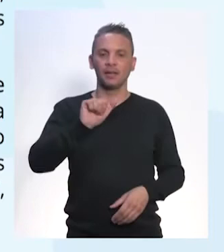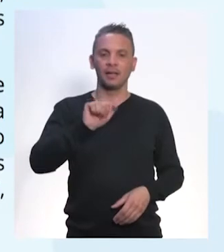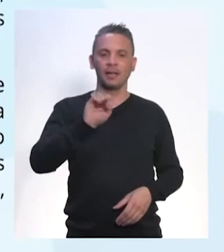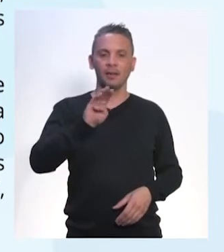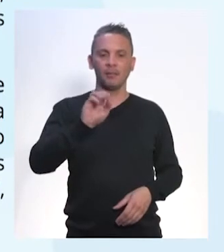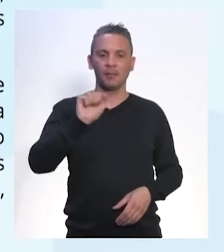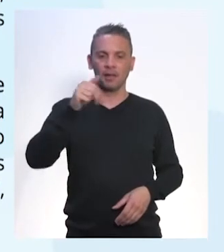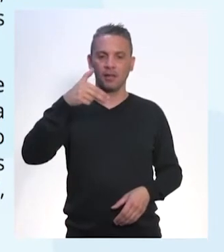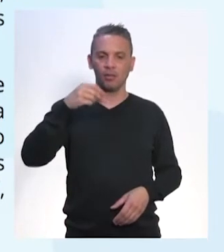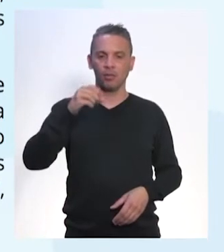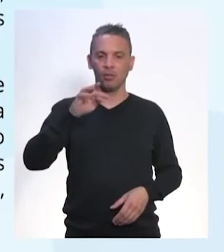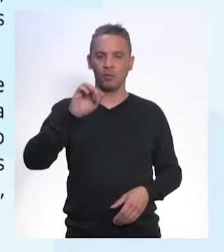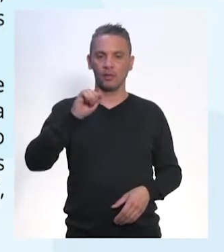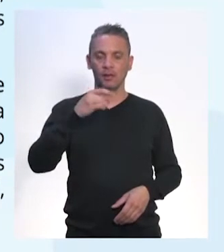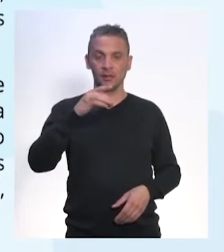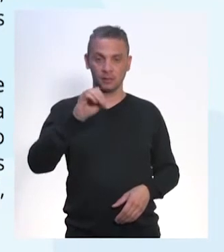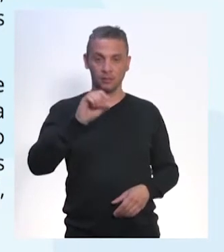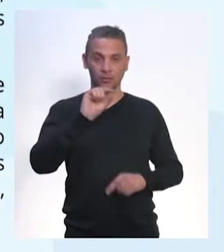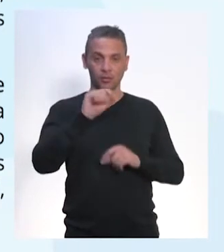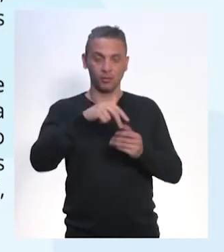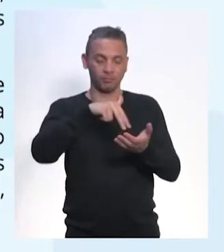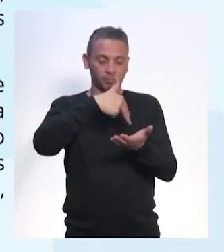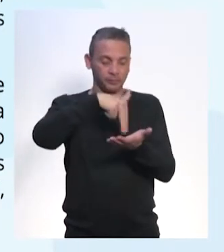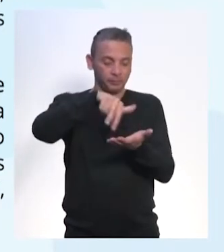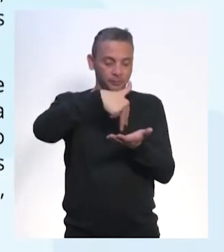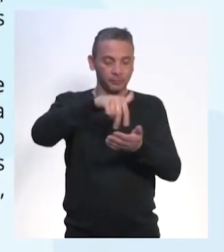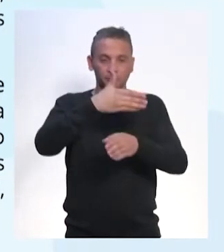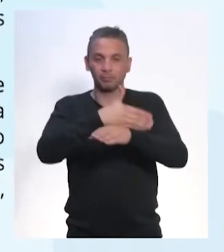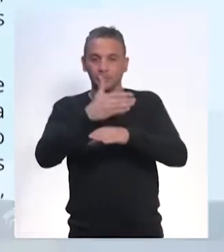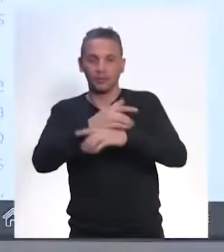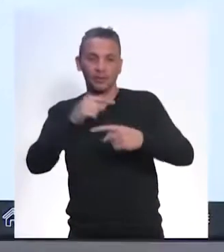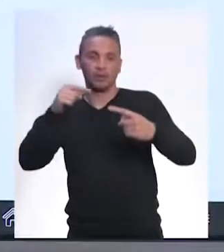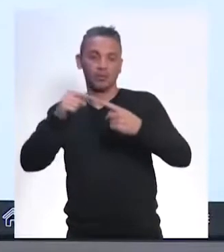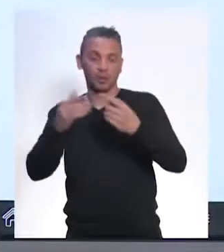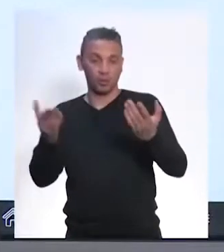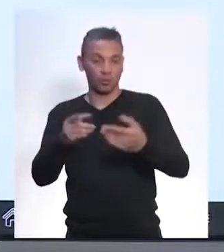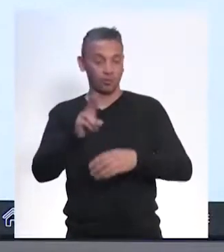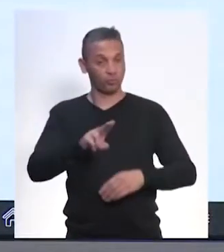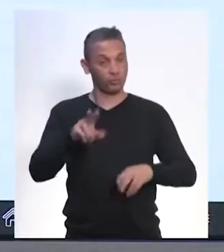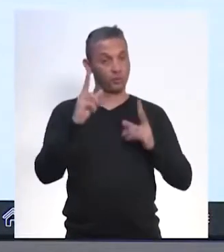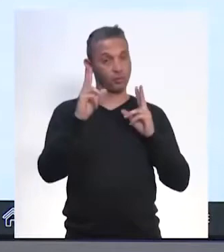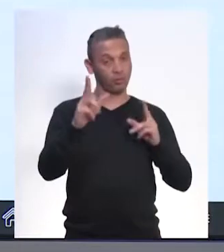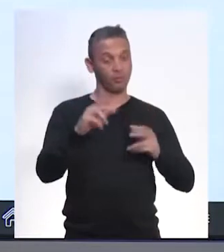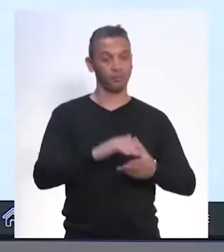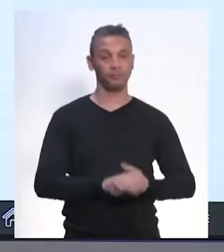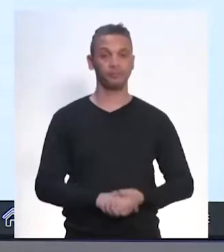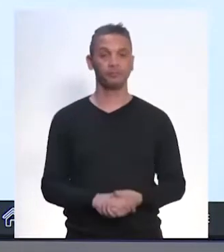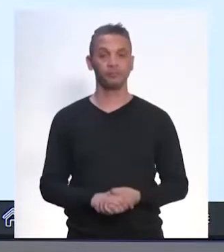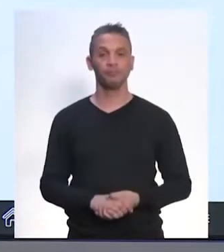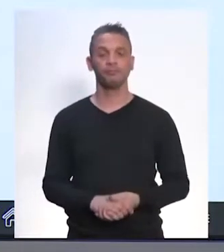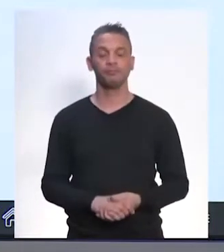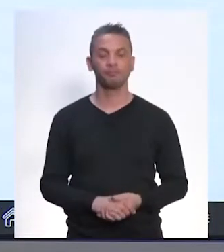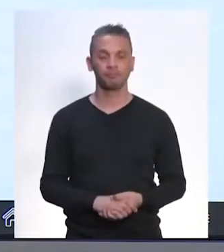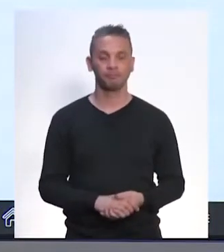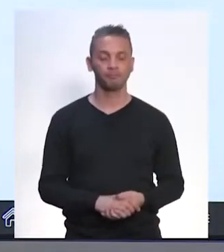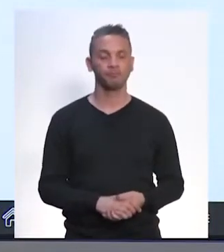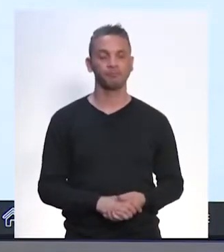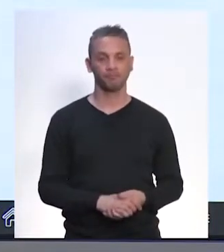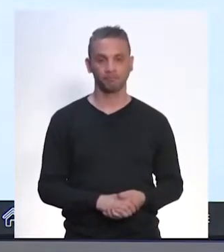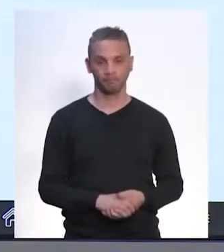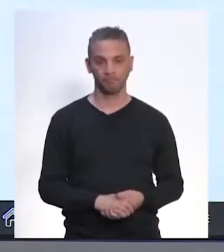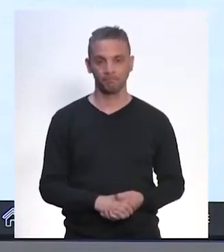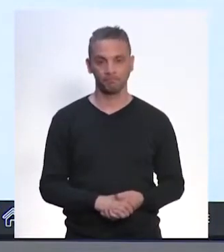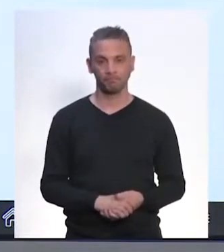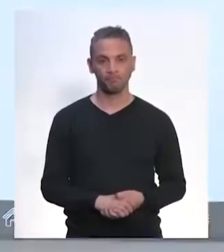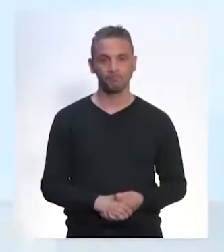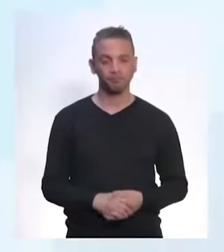o registro de coreografias, ou partituras da dança, ainda hoje utilizados. Dança coreografada e de improviso, né?